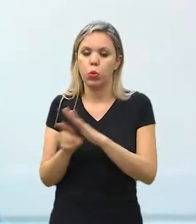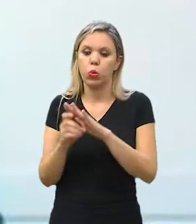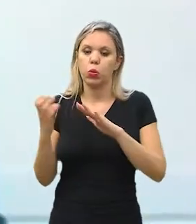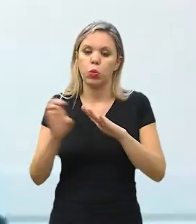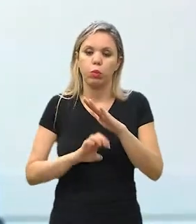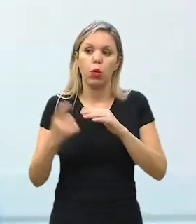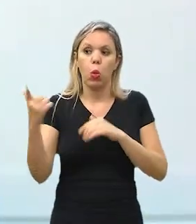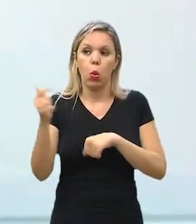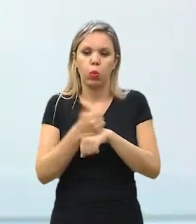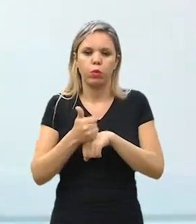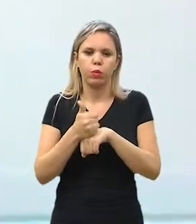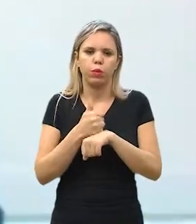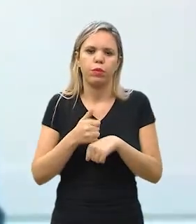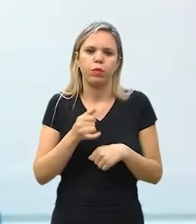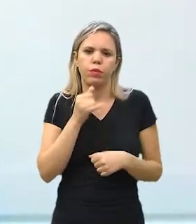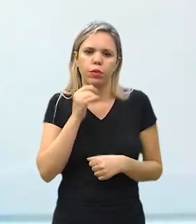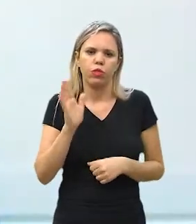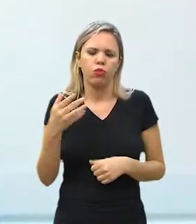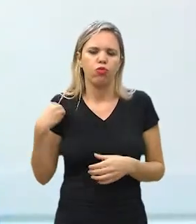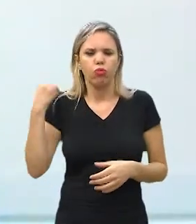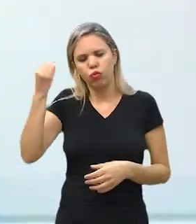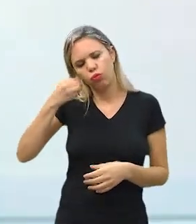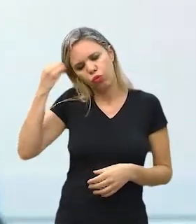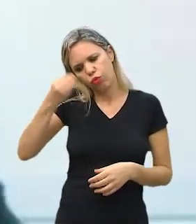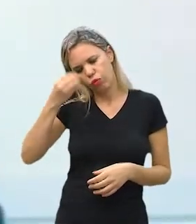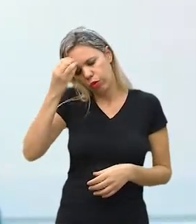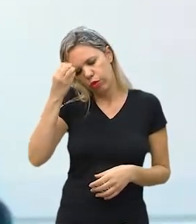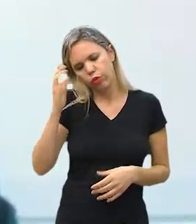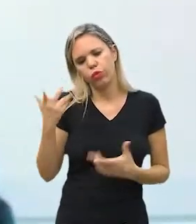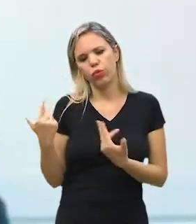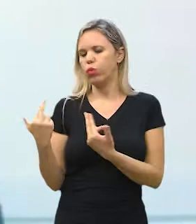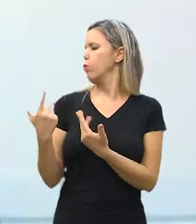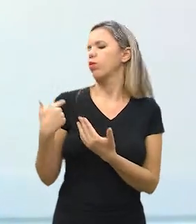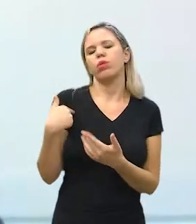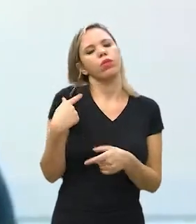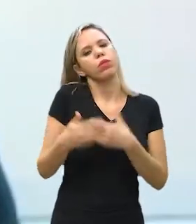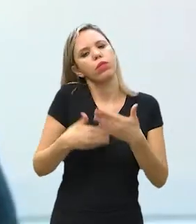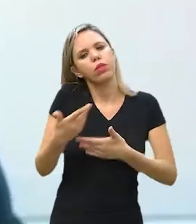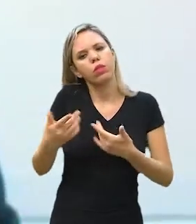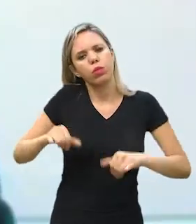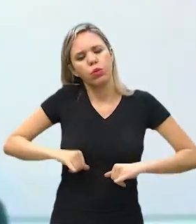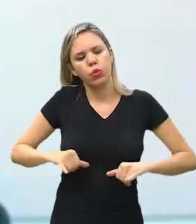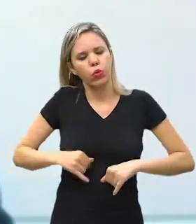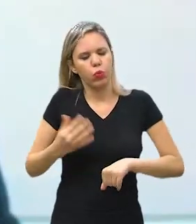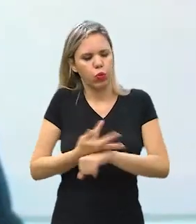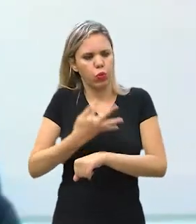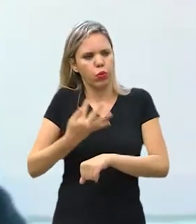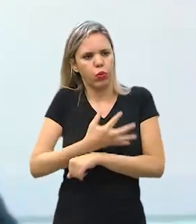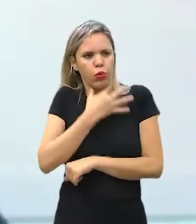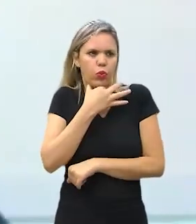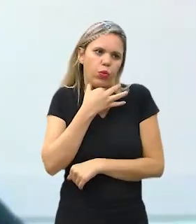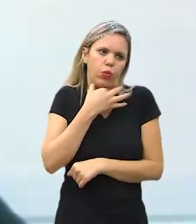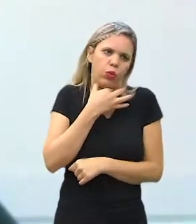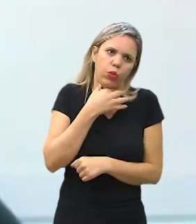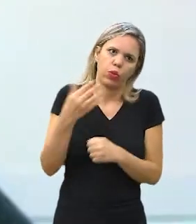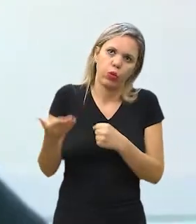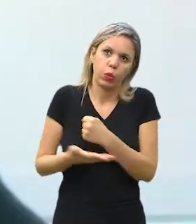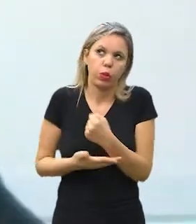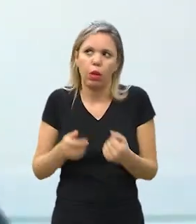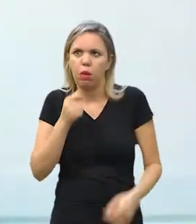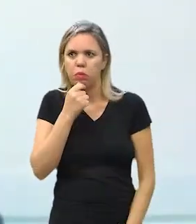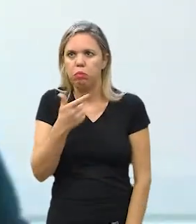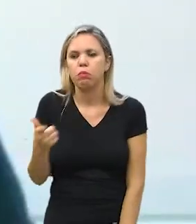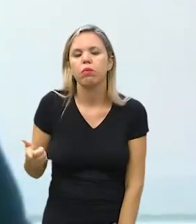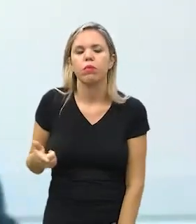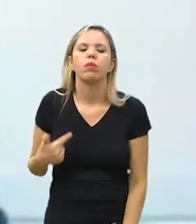50 empresários de outros segmentos. Que já tinham empresários que já passou, porque eu estava passando, tinha